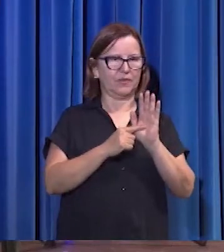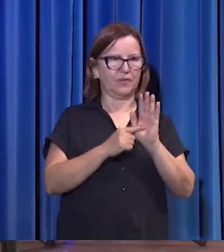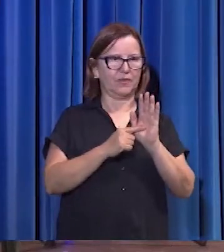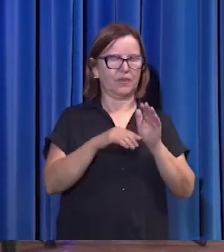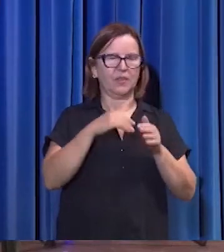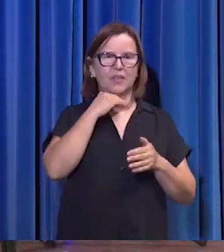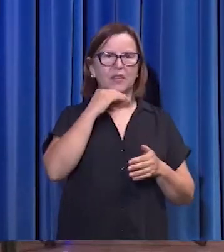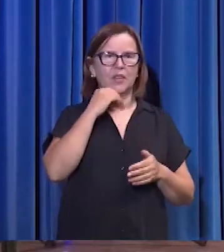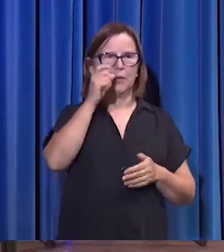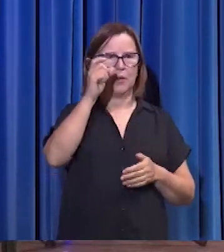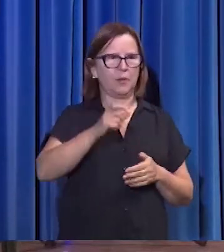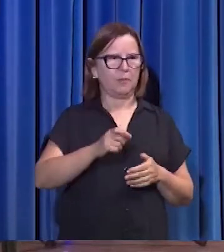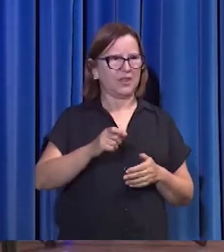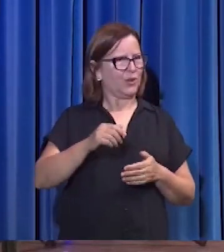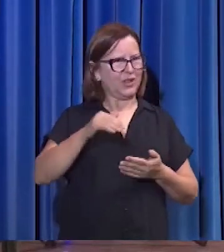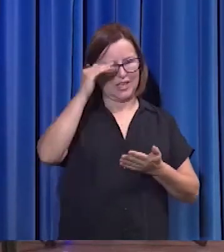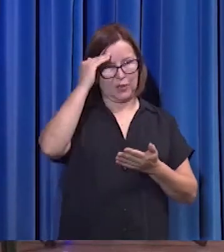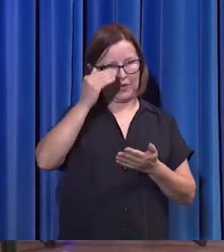sua ressurreição.